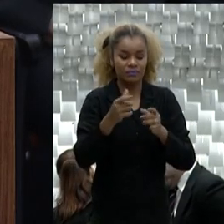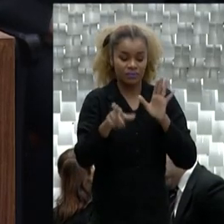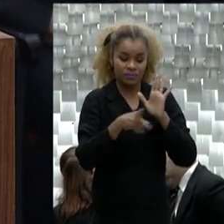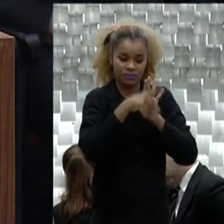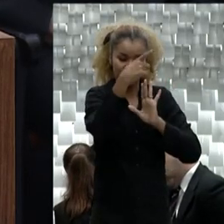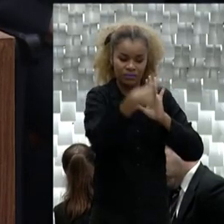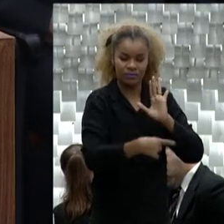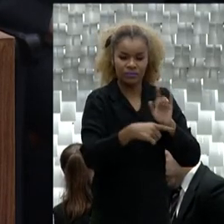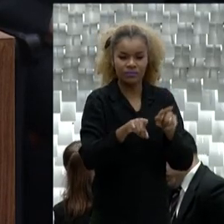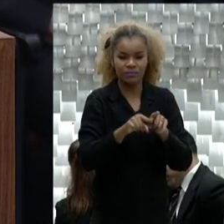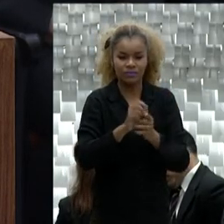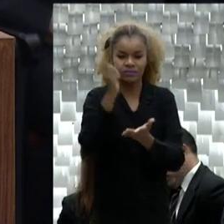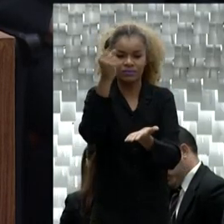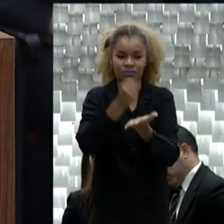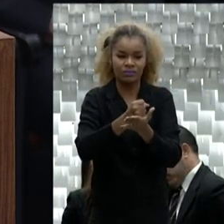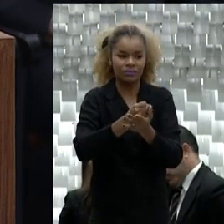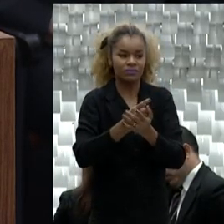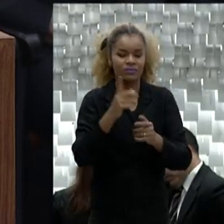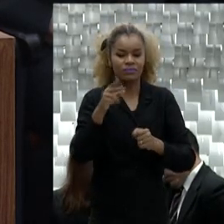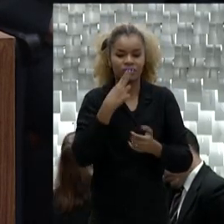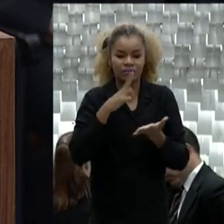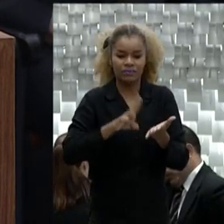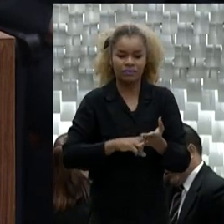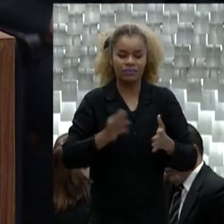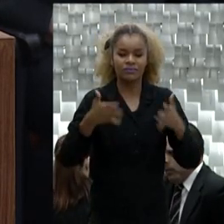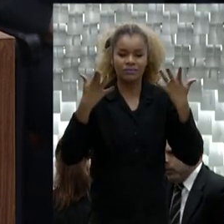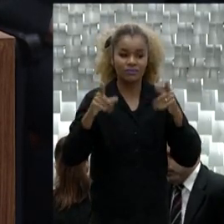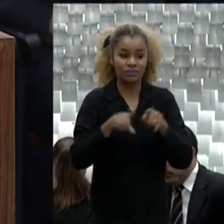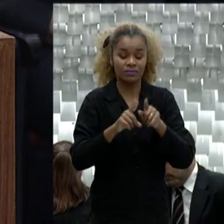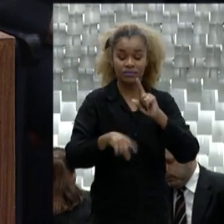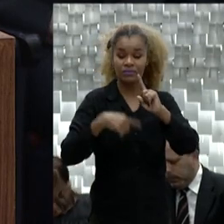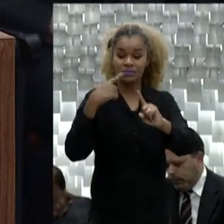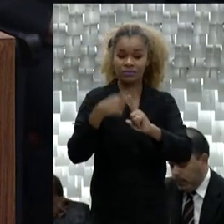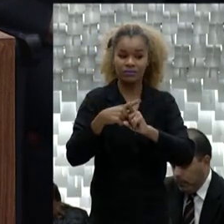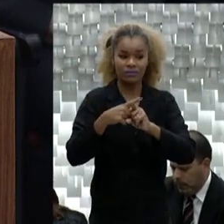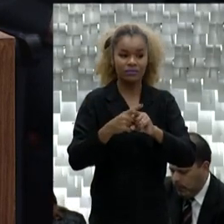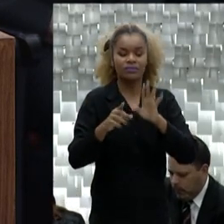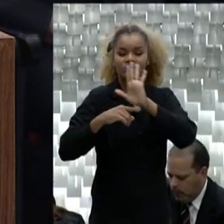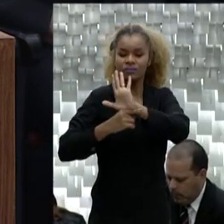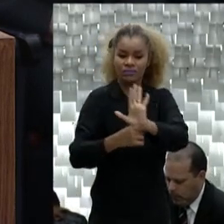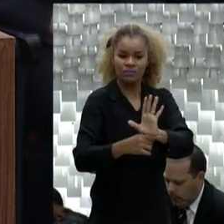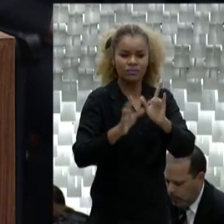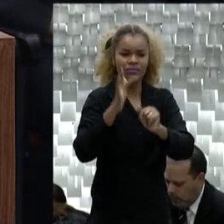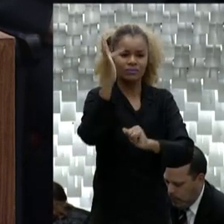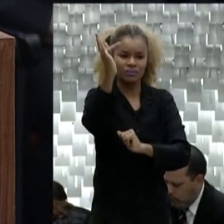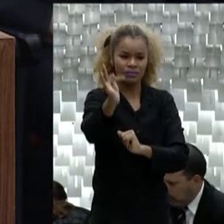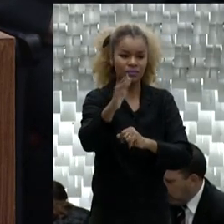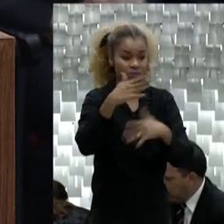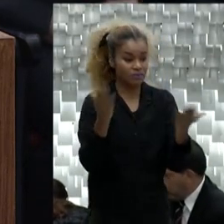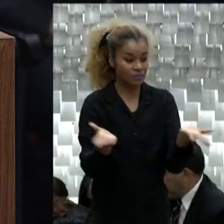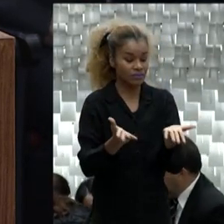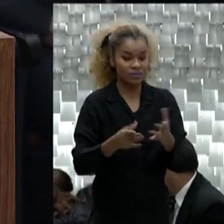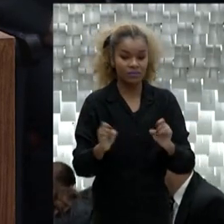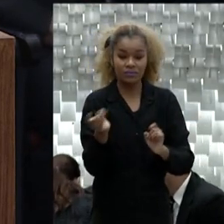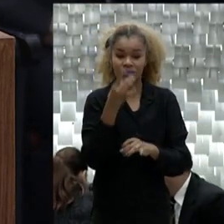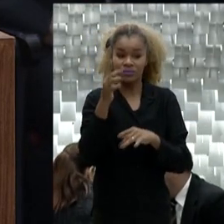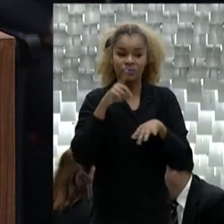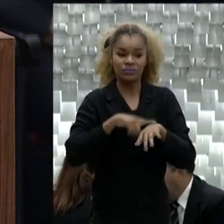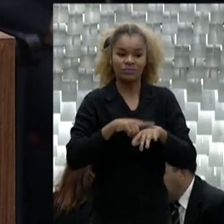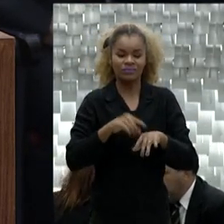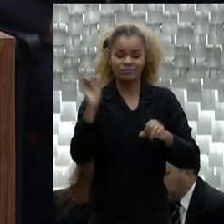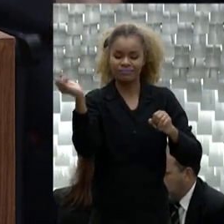comemorativo, além de registrar para a posteridade este momento único do Superior Tribunal